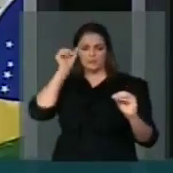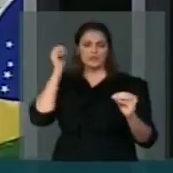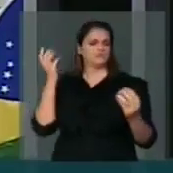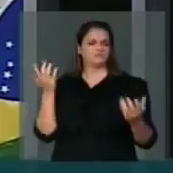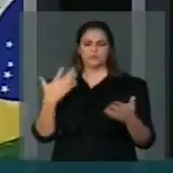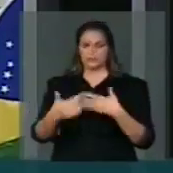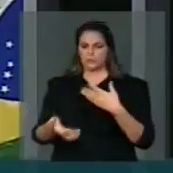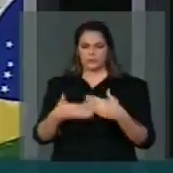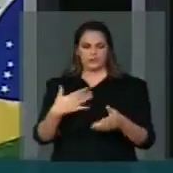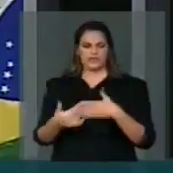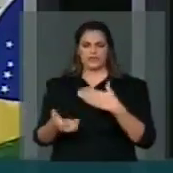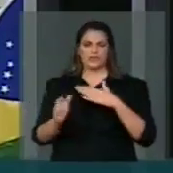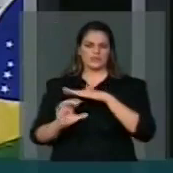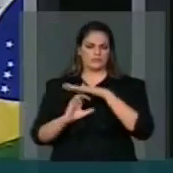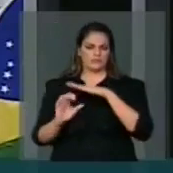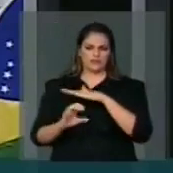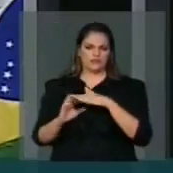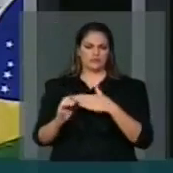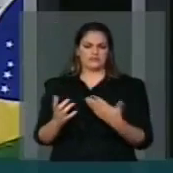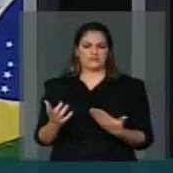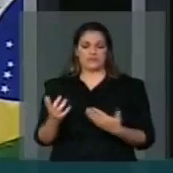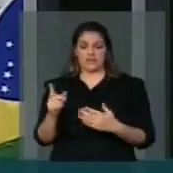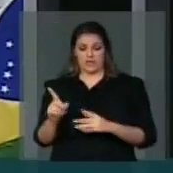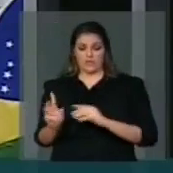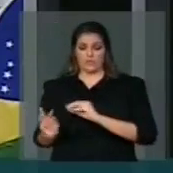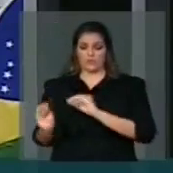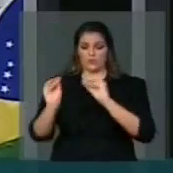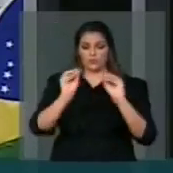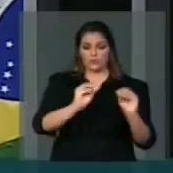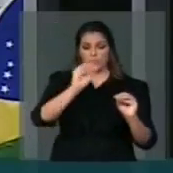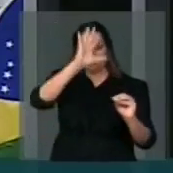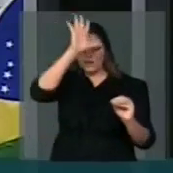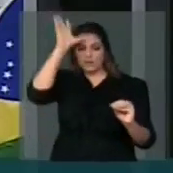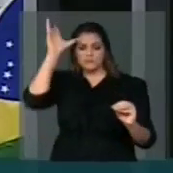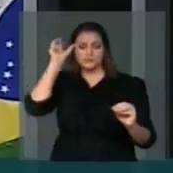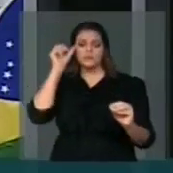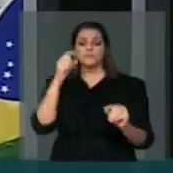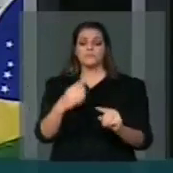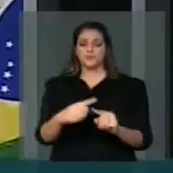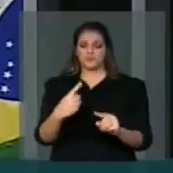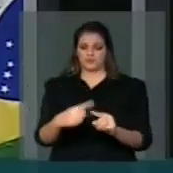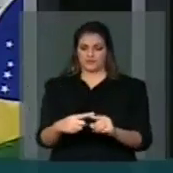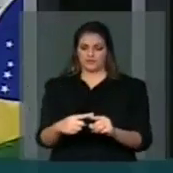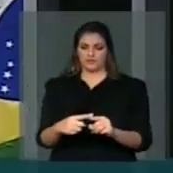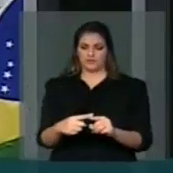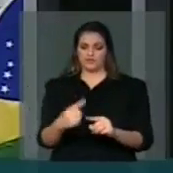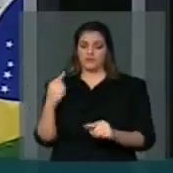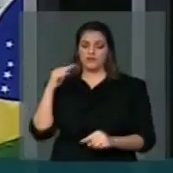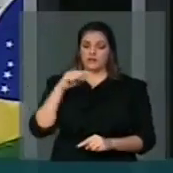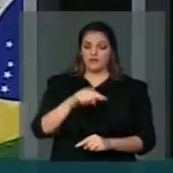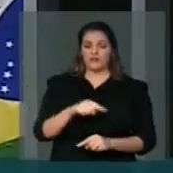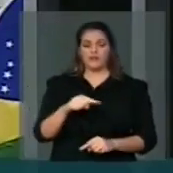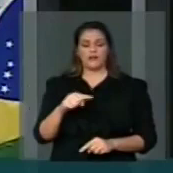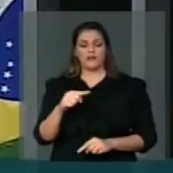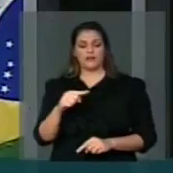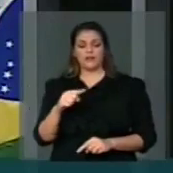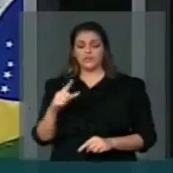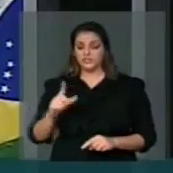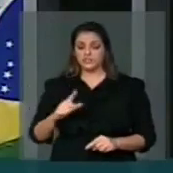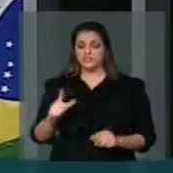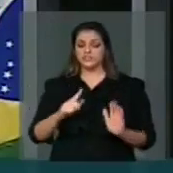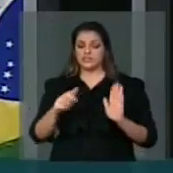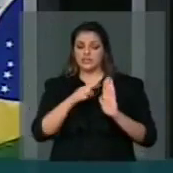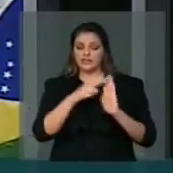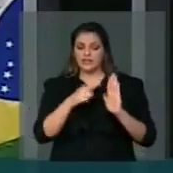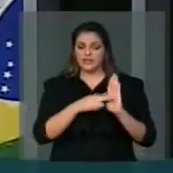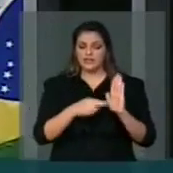quem for, qual for, elas foram baseadas numa regra do jogo que lhe